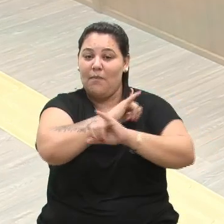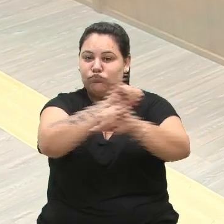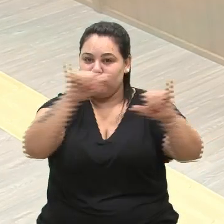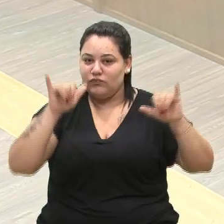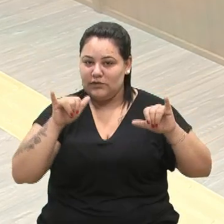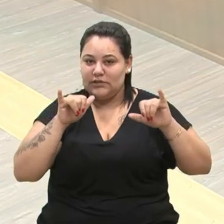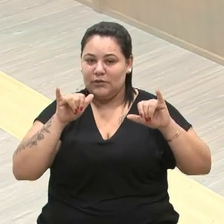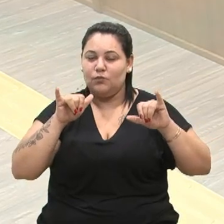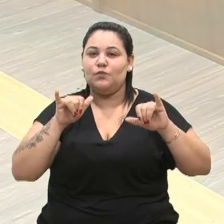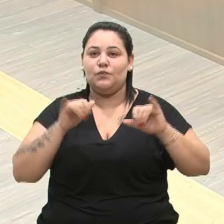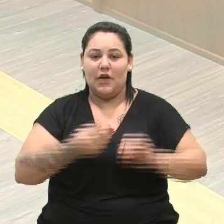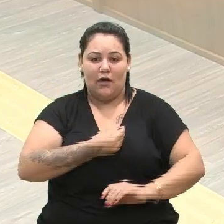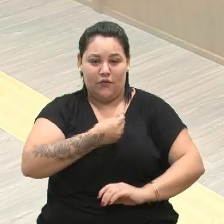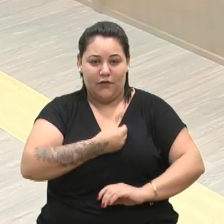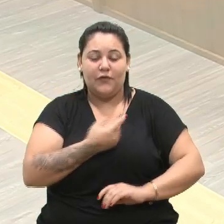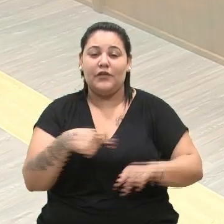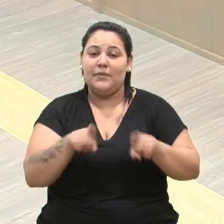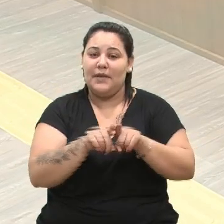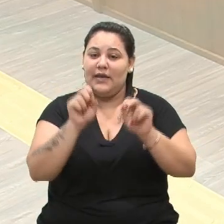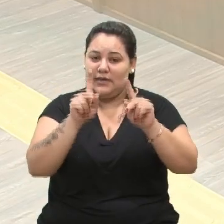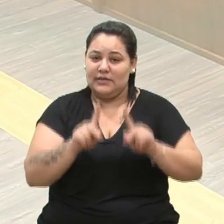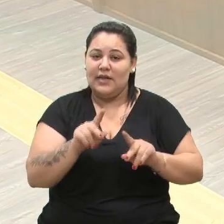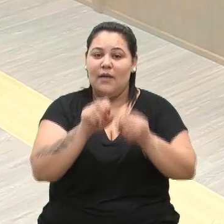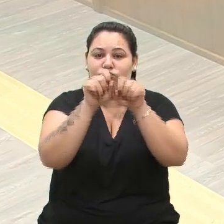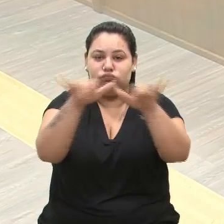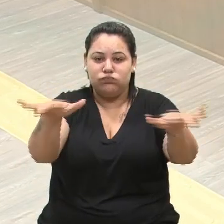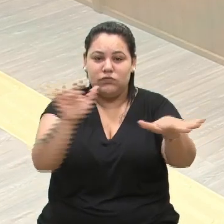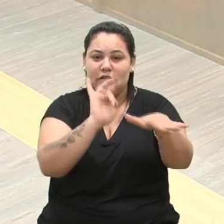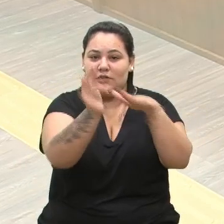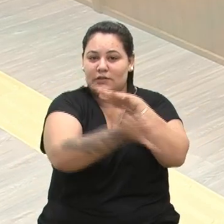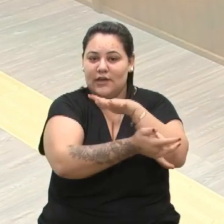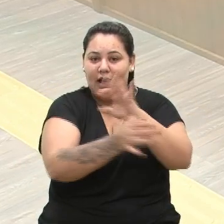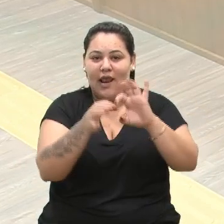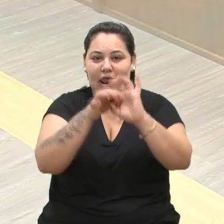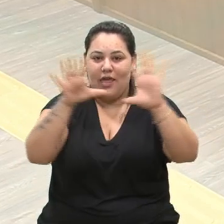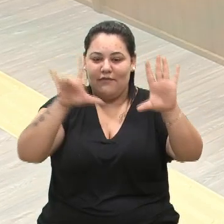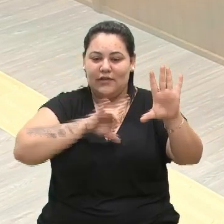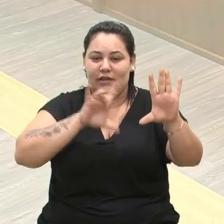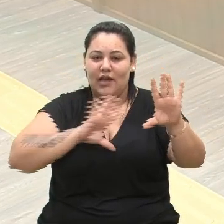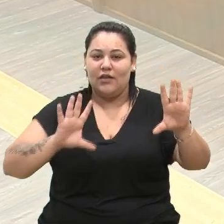quem quiser compartilhar, está nas redes sociais, à vontade com todas as informações importantes.